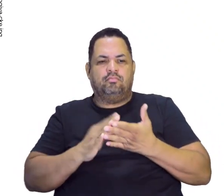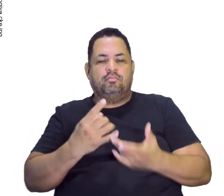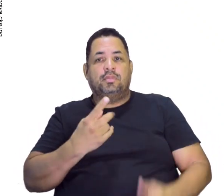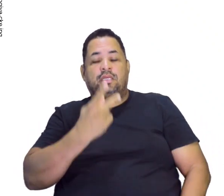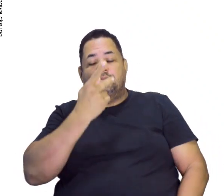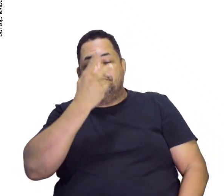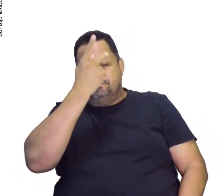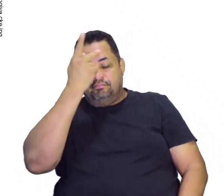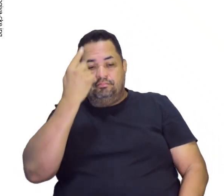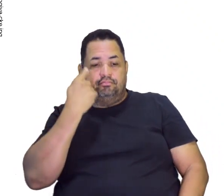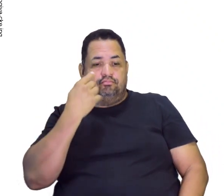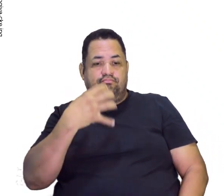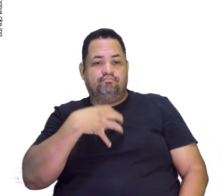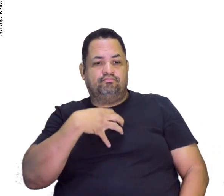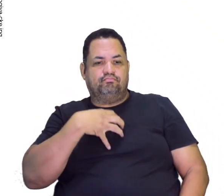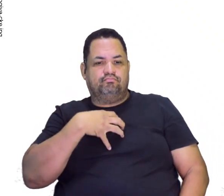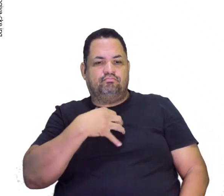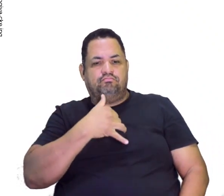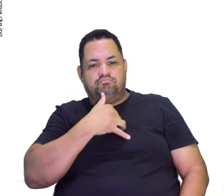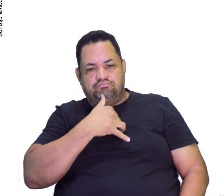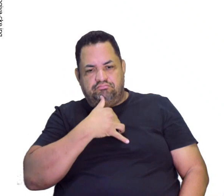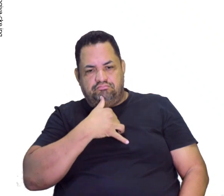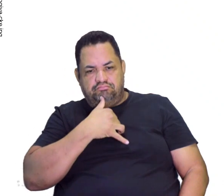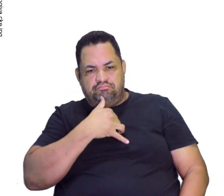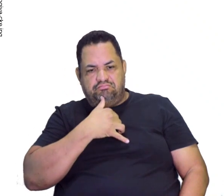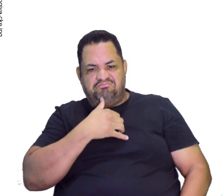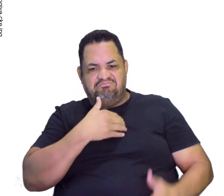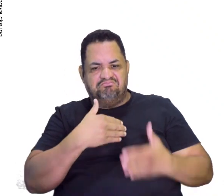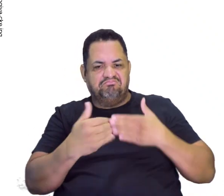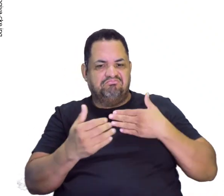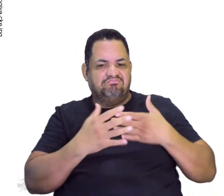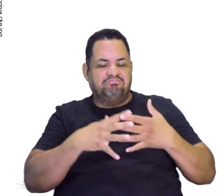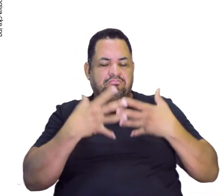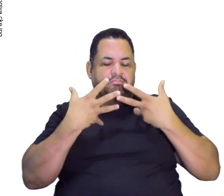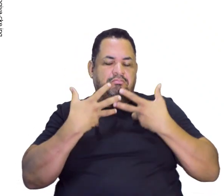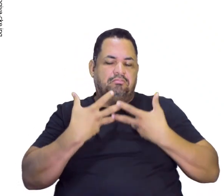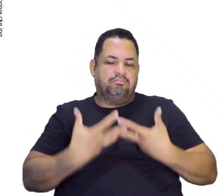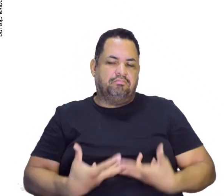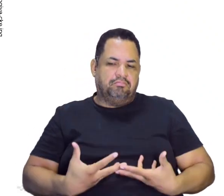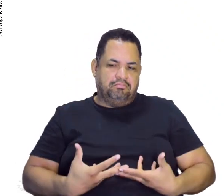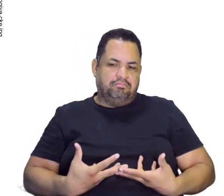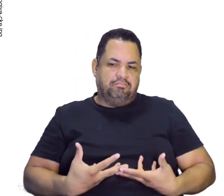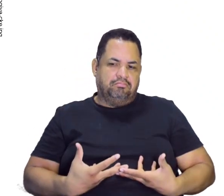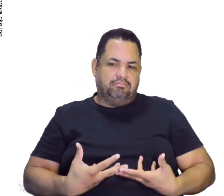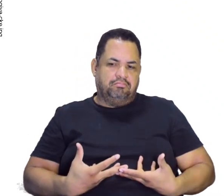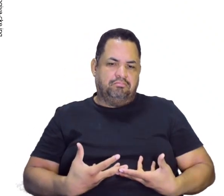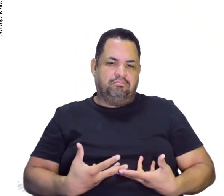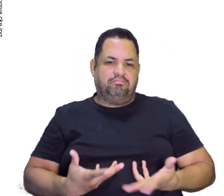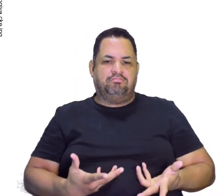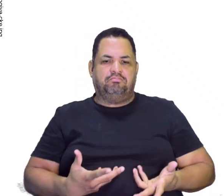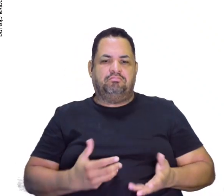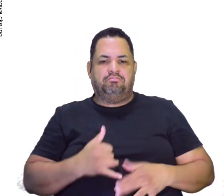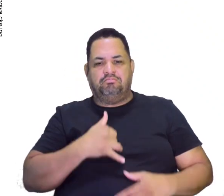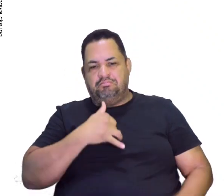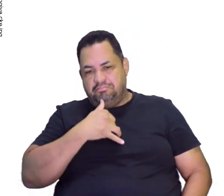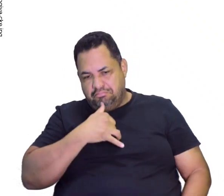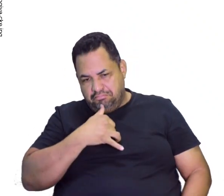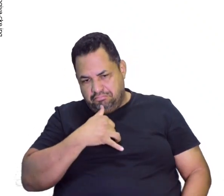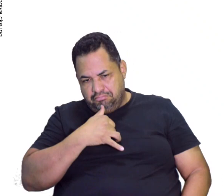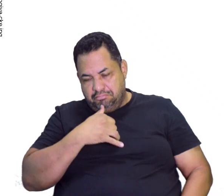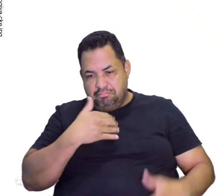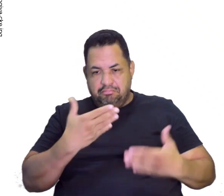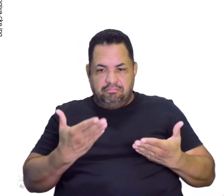espectador a sensação de tristeza um olhar eh meio morto né Sem